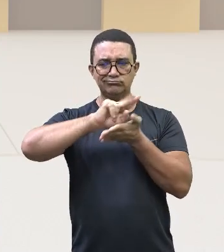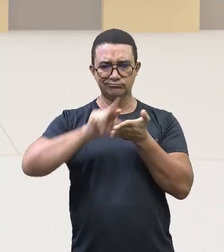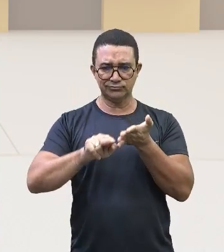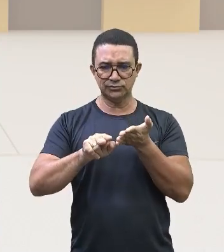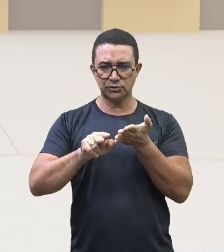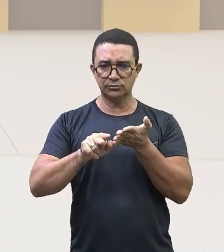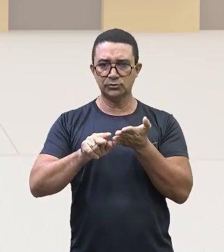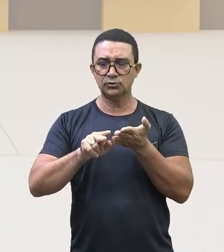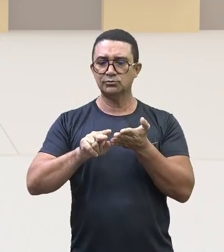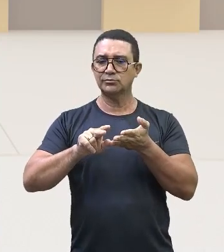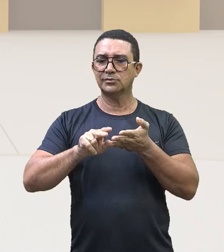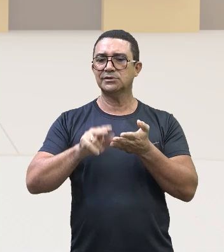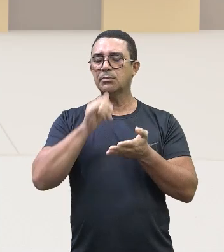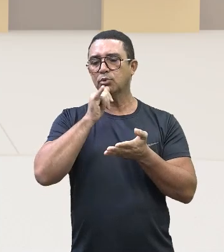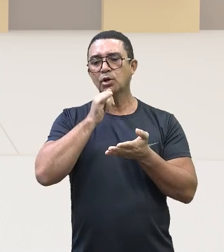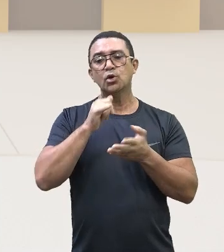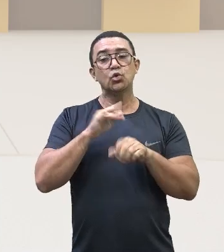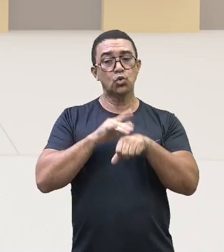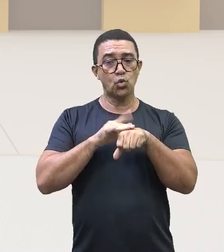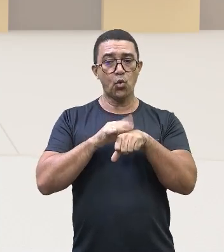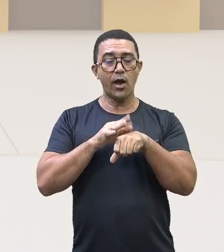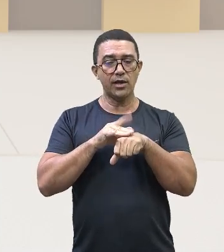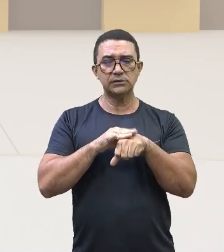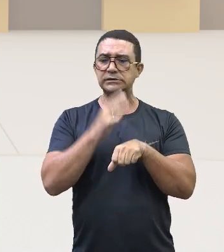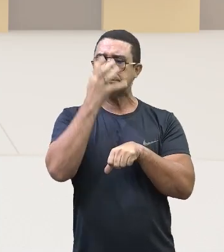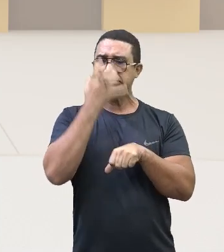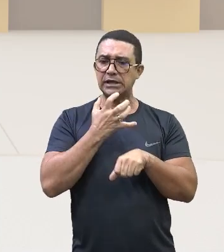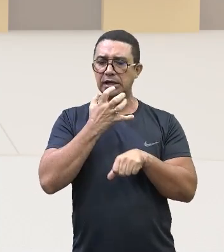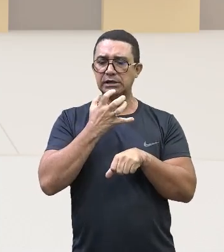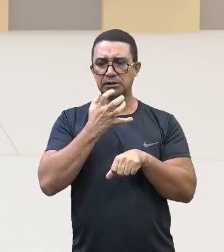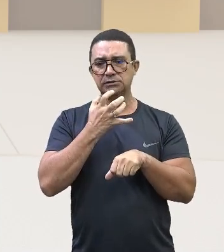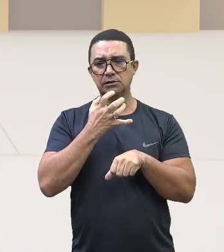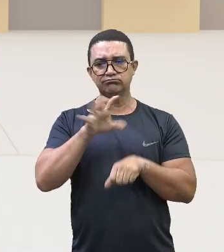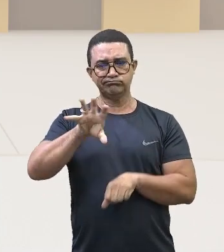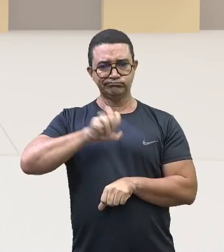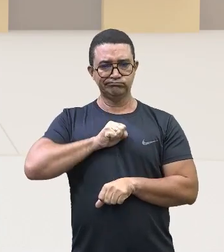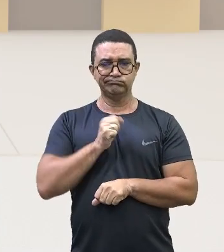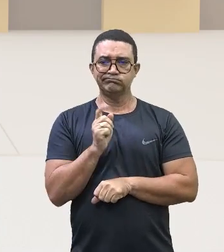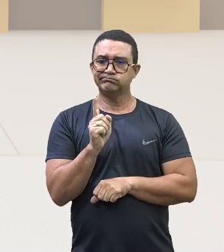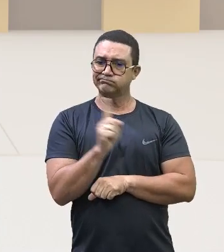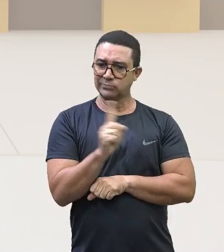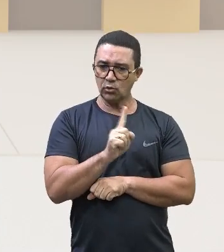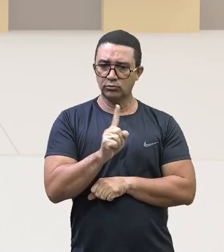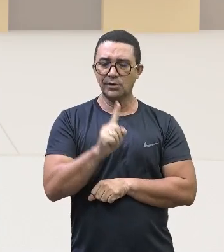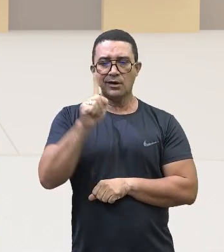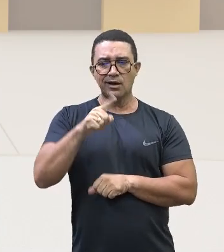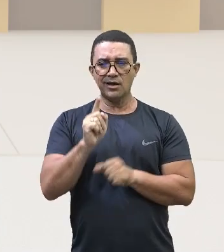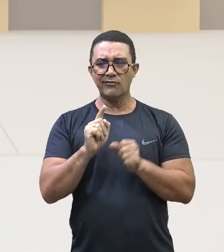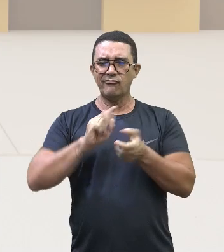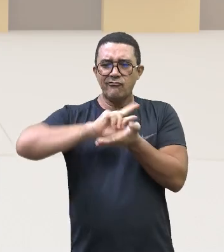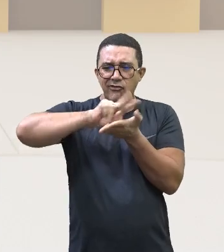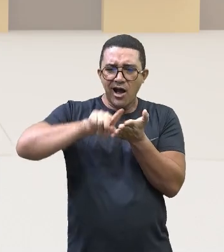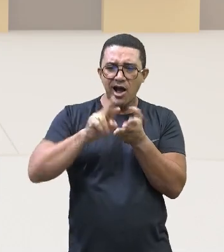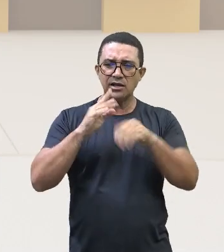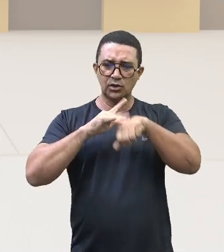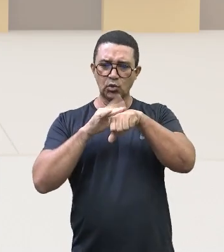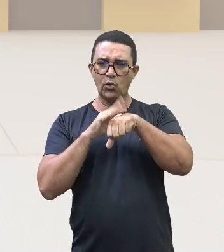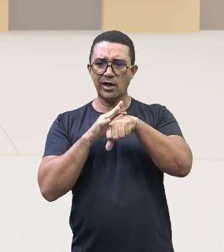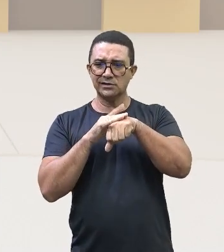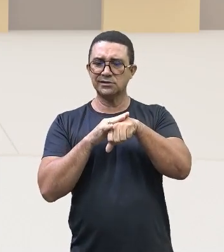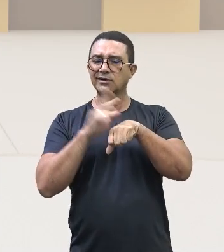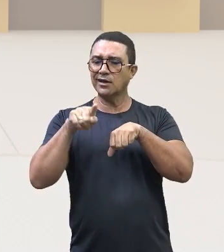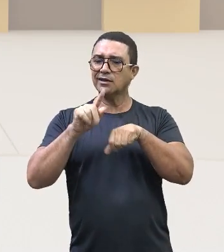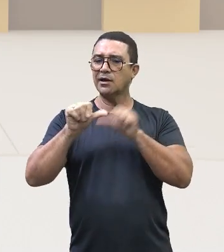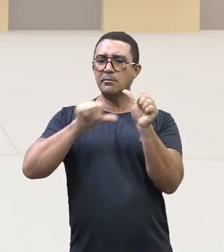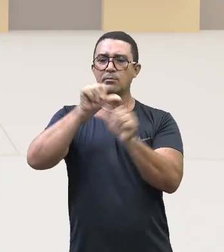informações sobre doenças crônicas não transmissíveis, que é um conjunto de doenças ali que estão relacionadas à